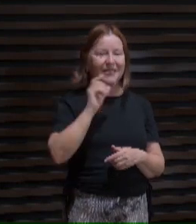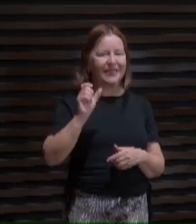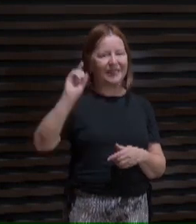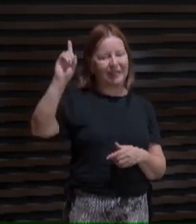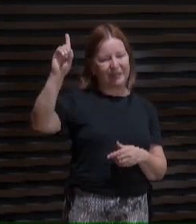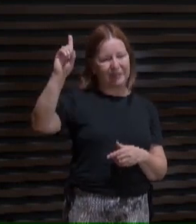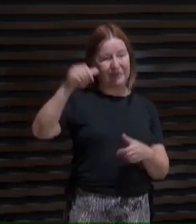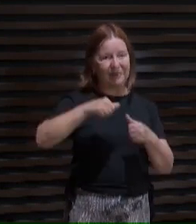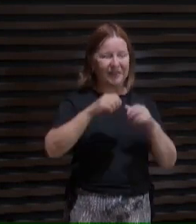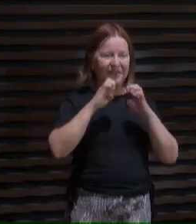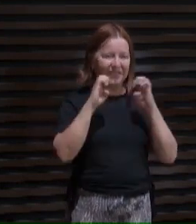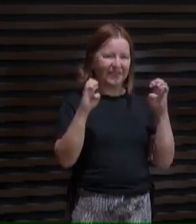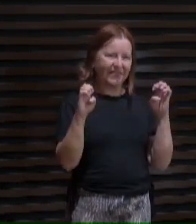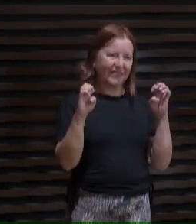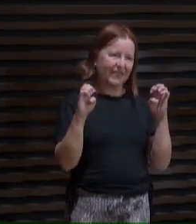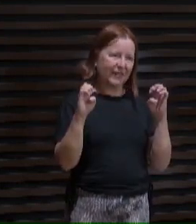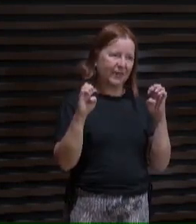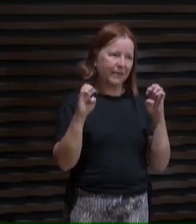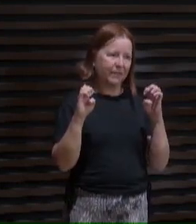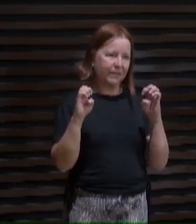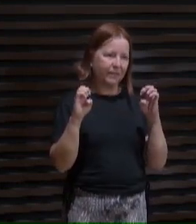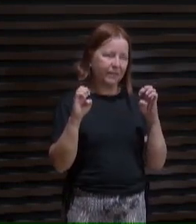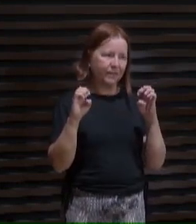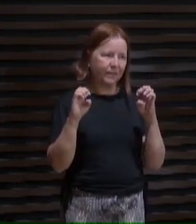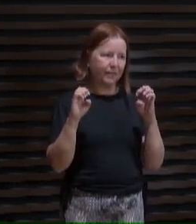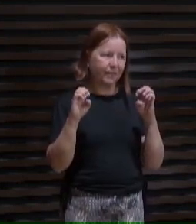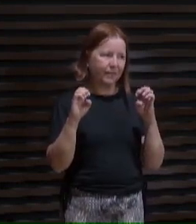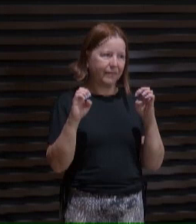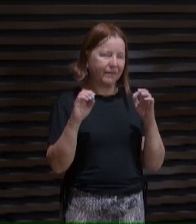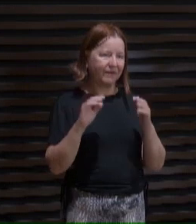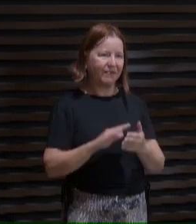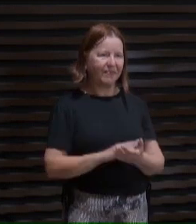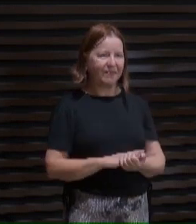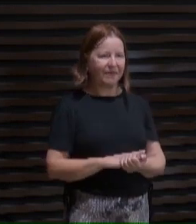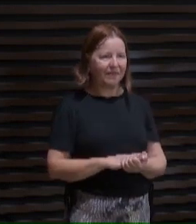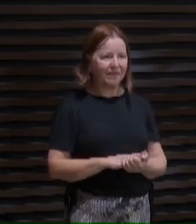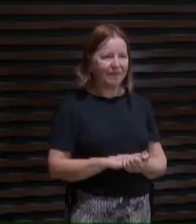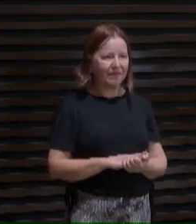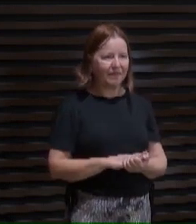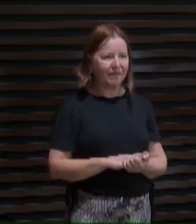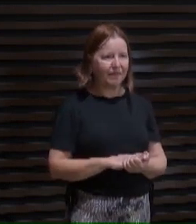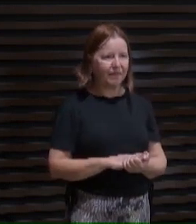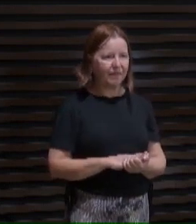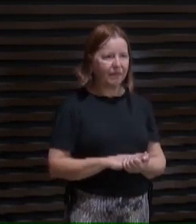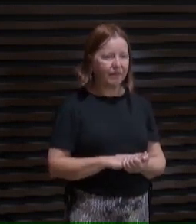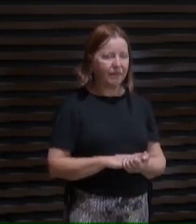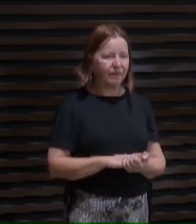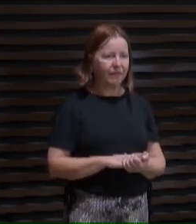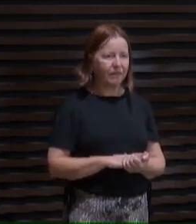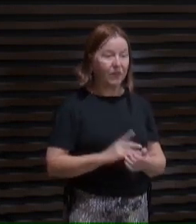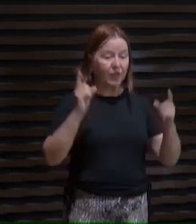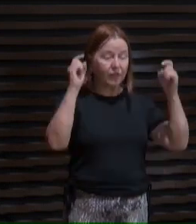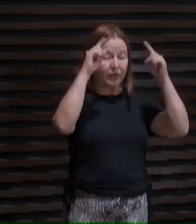Esse Evangelho Dificilmente ele pode ser